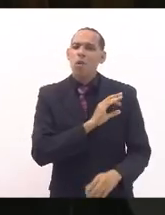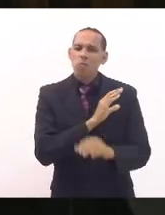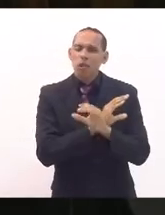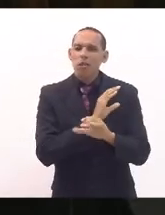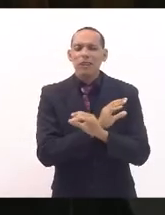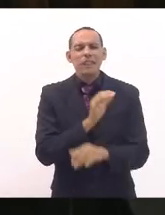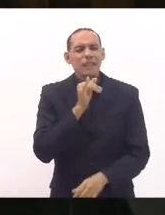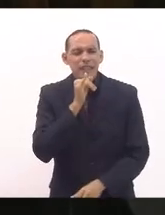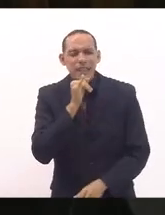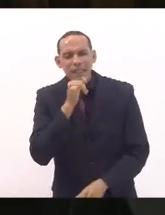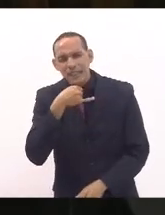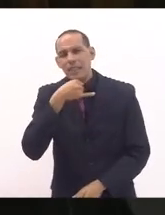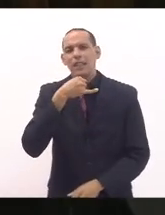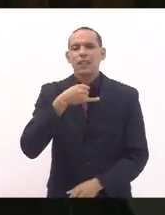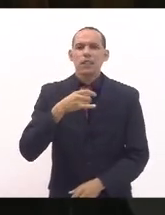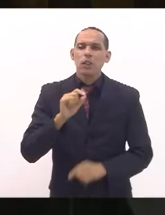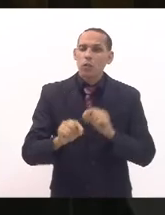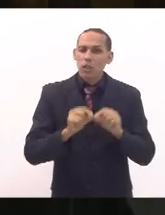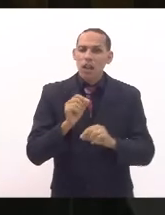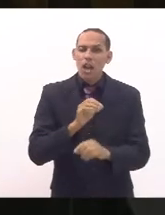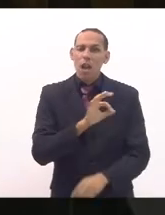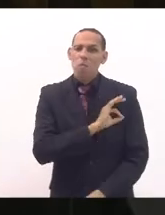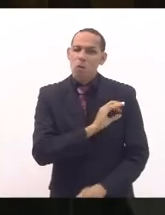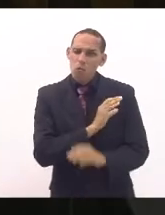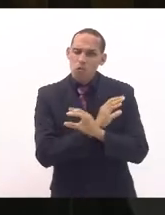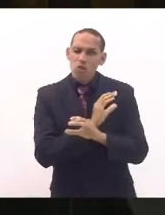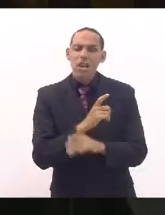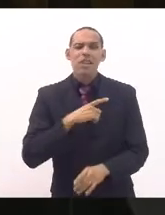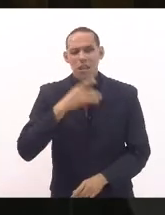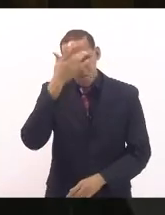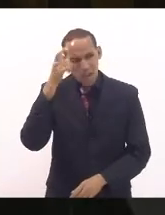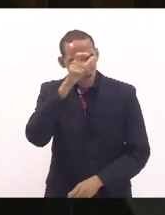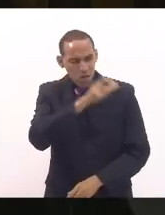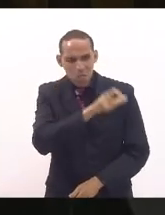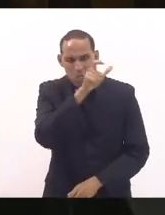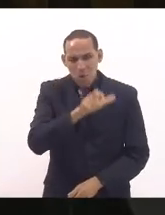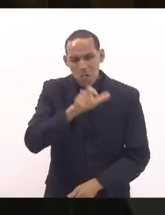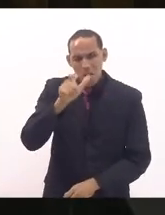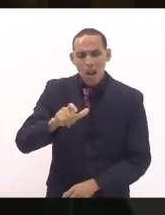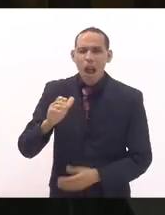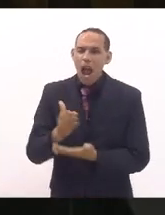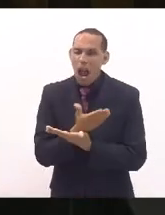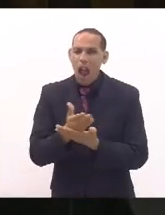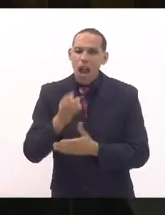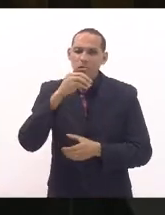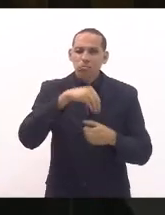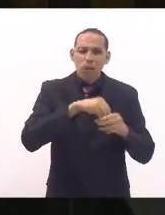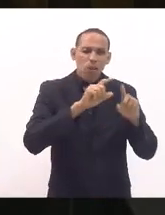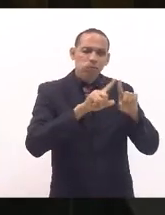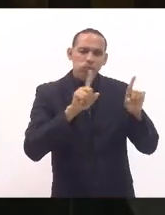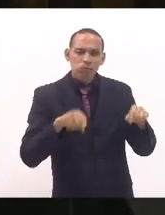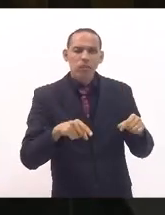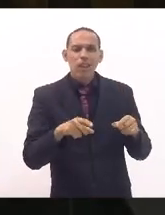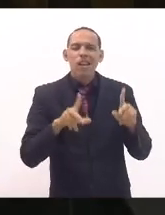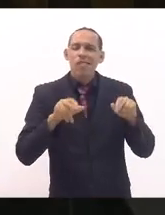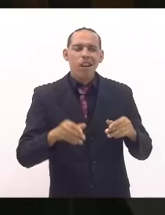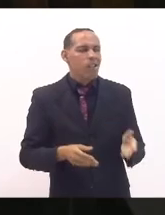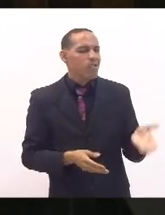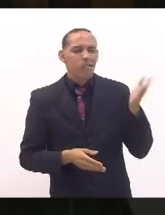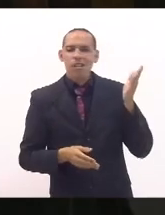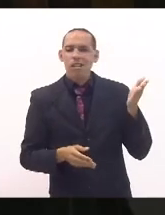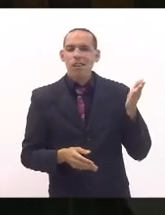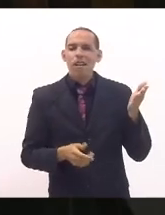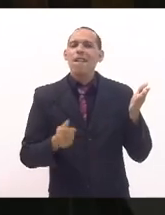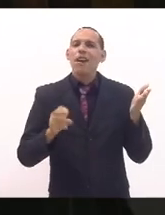muito triste para a Polícia Civil ter figuras nos seus quadros como esse marginal, que